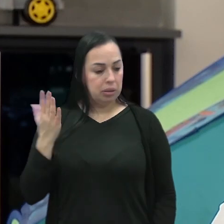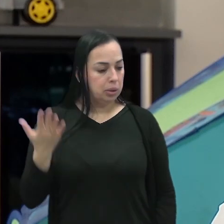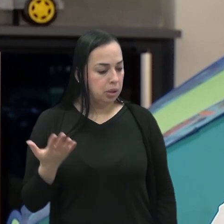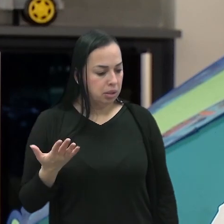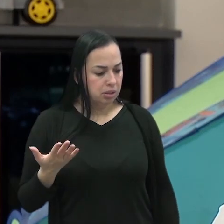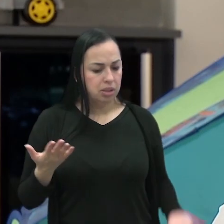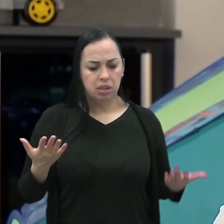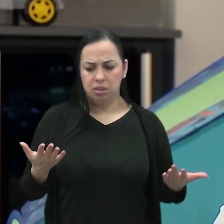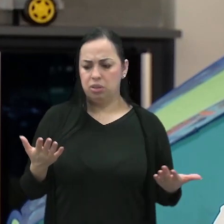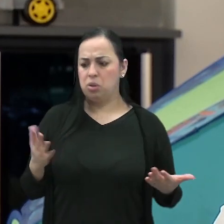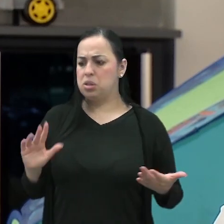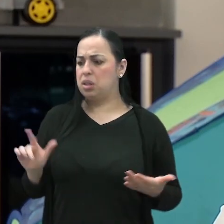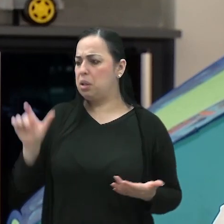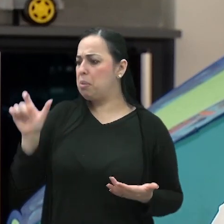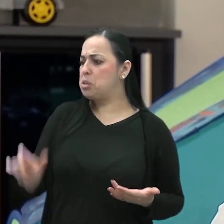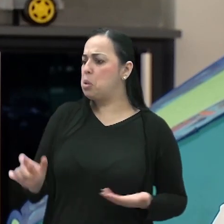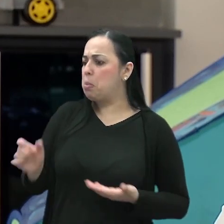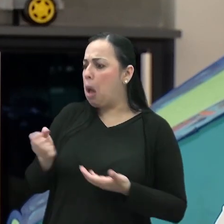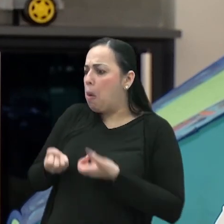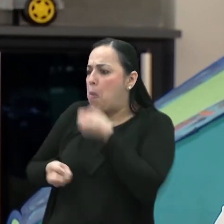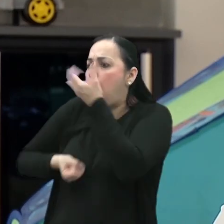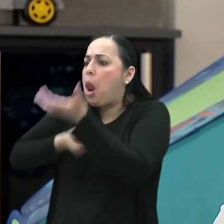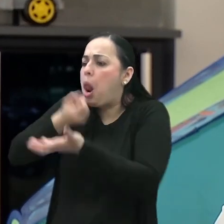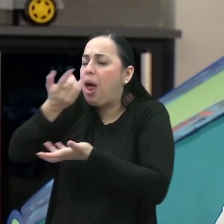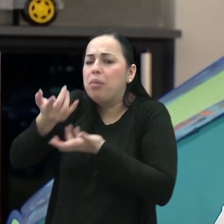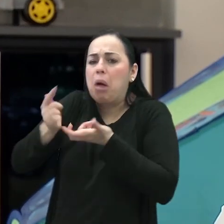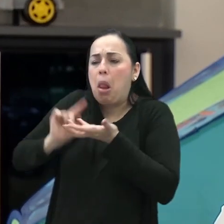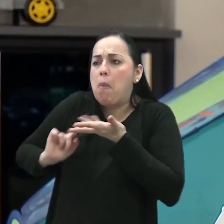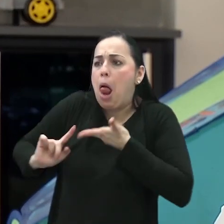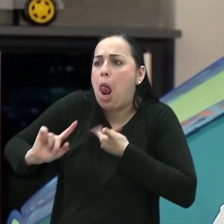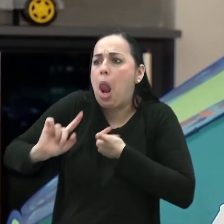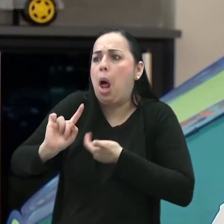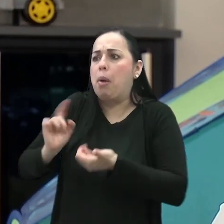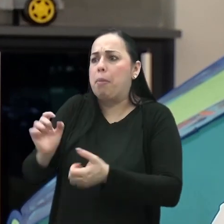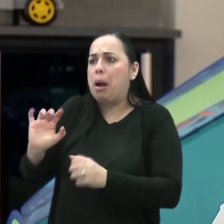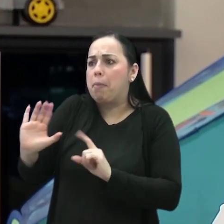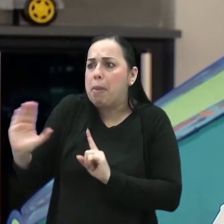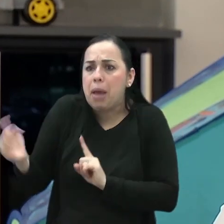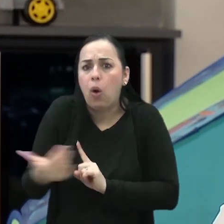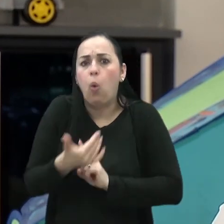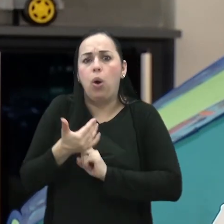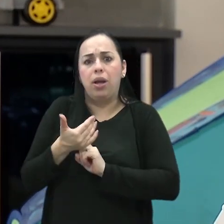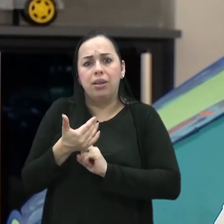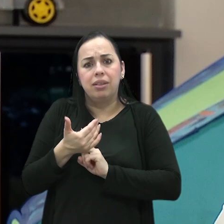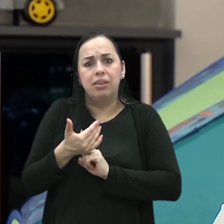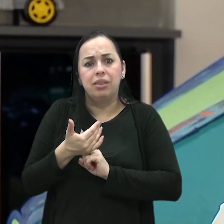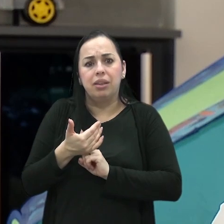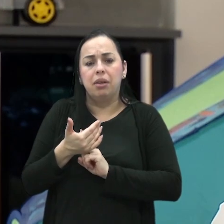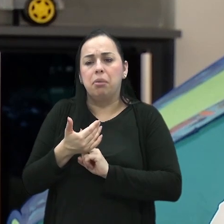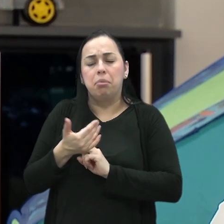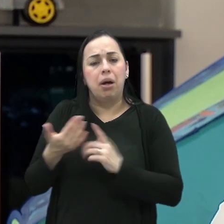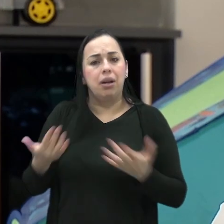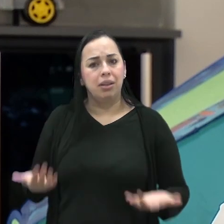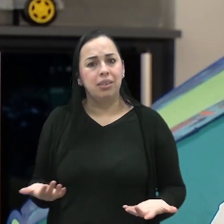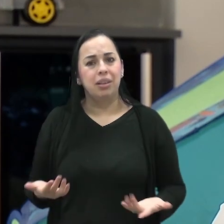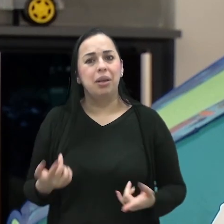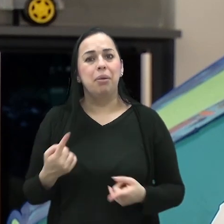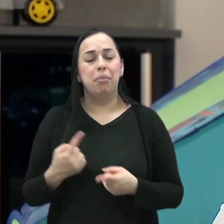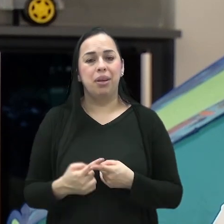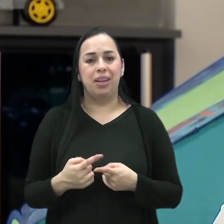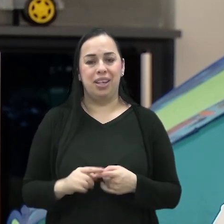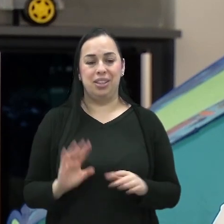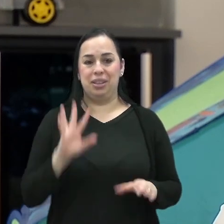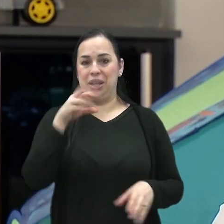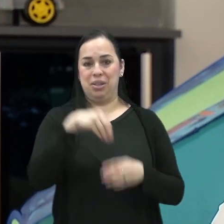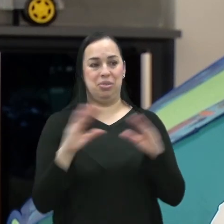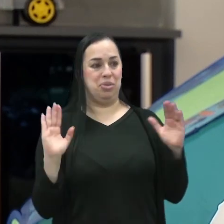pensava, poxa, podia ter alguém para escutar, né? Podia ter alguém para me acolher, né? Para me ouvir. Porque a gente